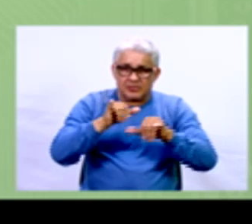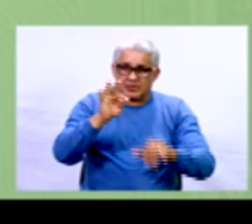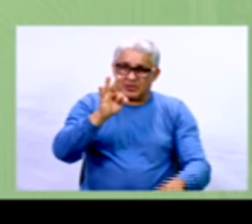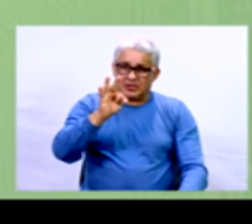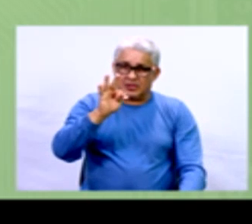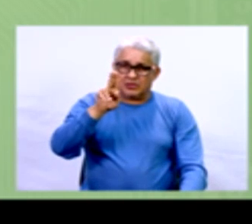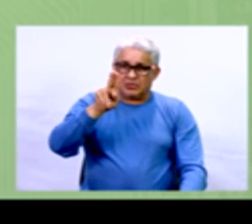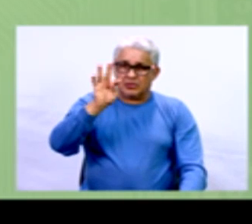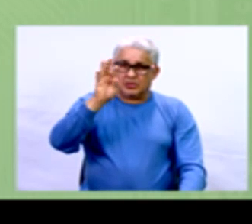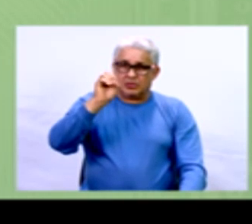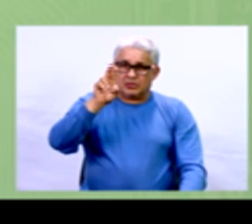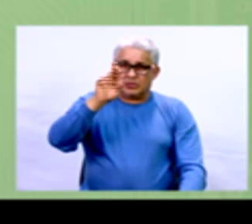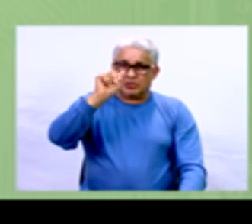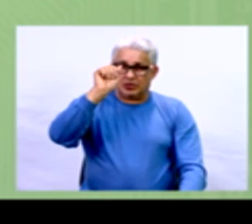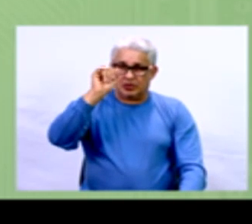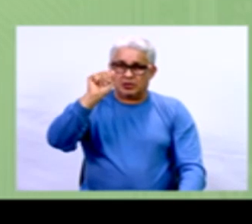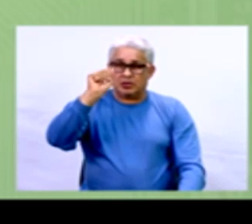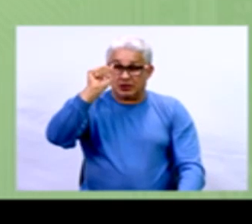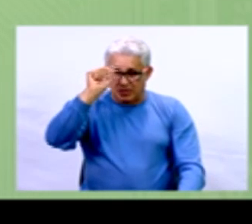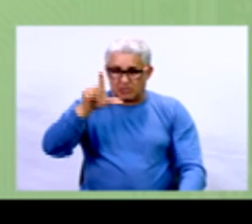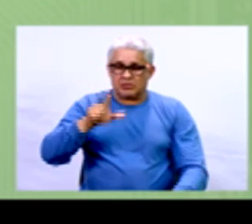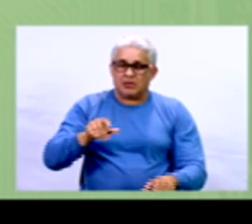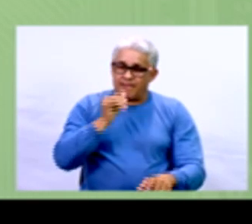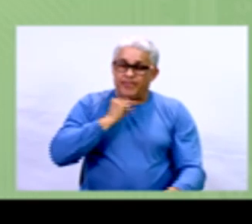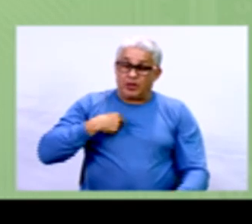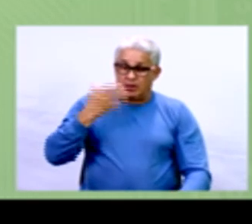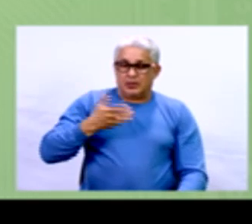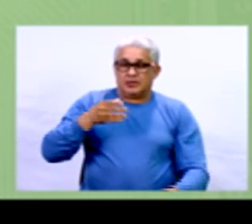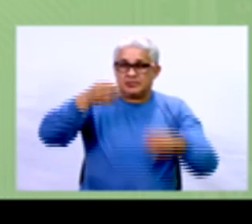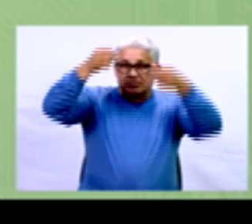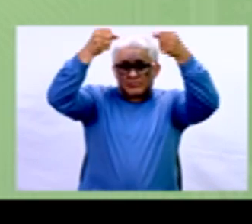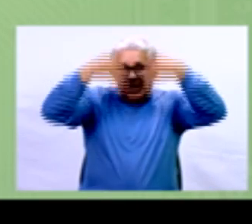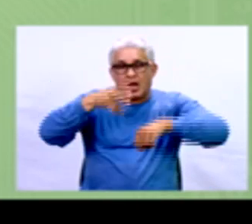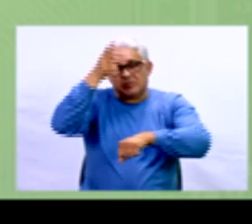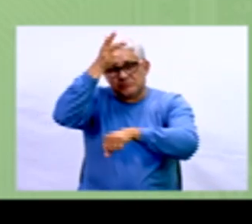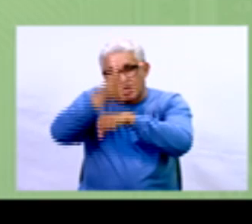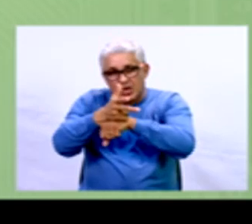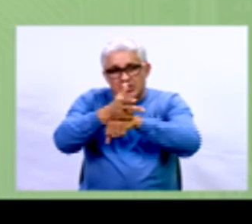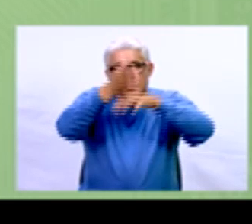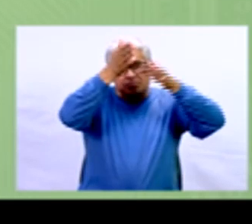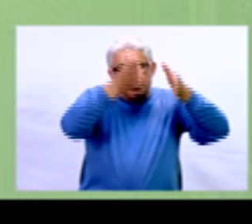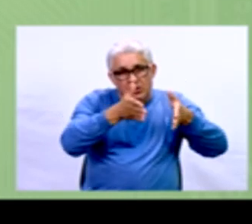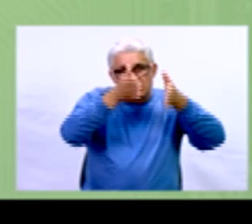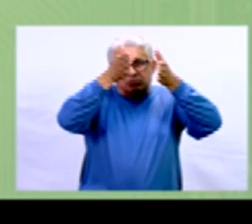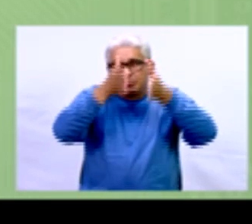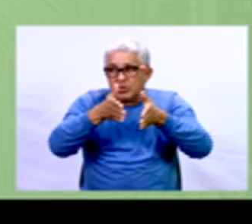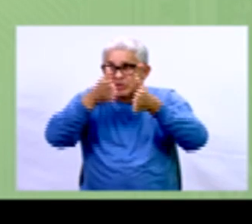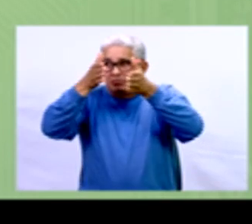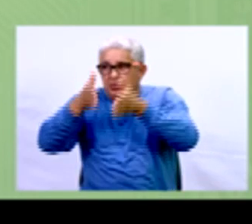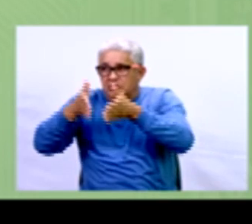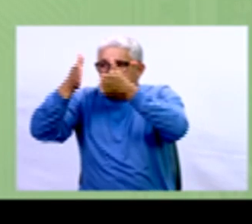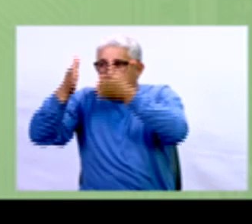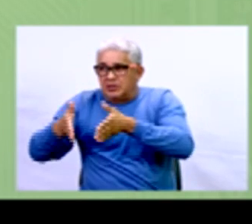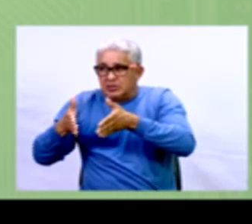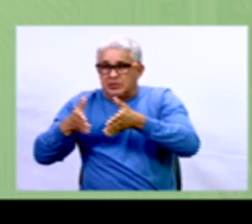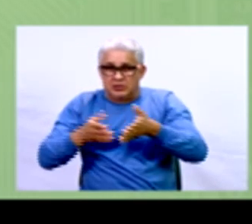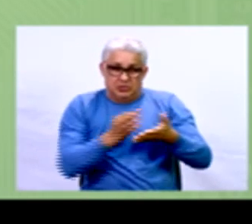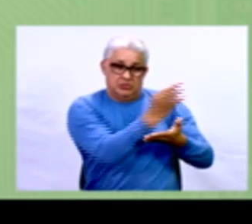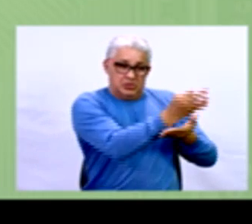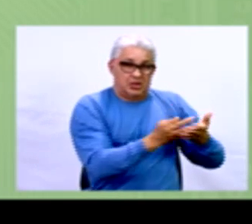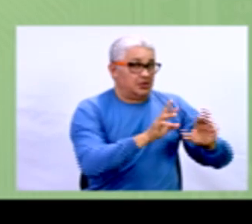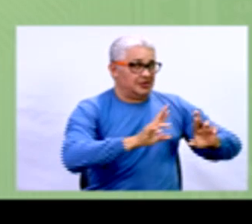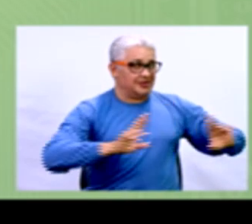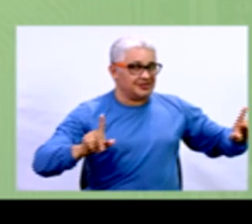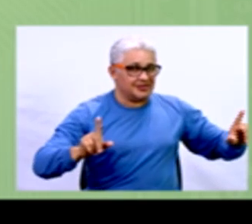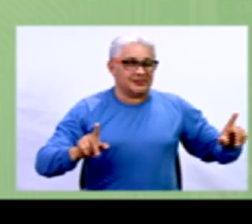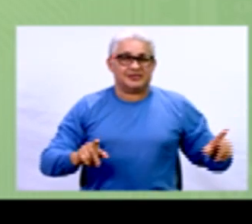entender uma coisa que eu quero explicar através de um vídeo mostrando passo a passo do que só um texto, não é verdade?